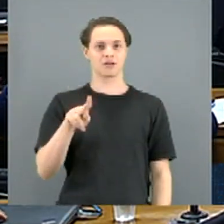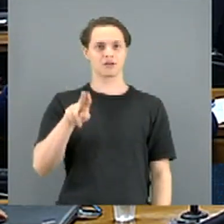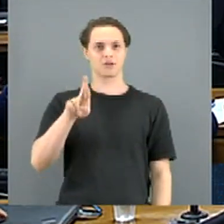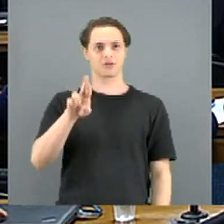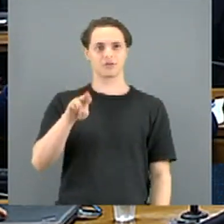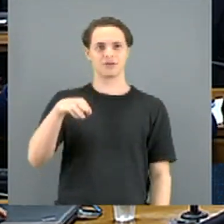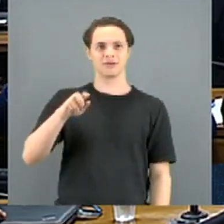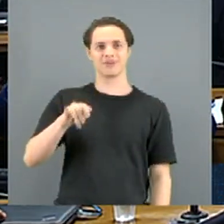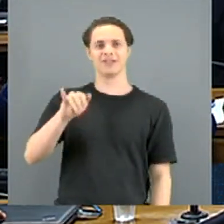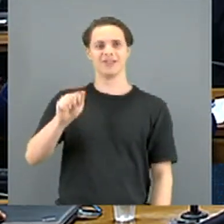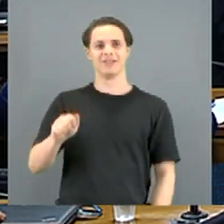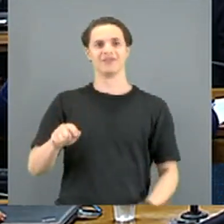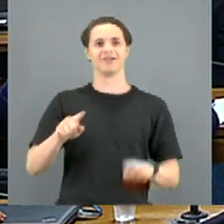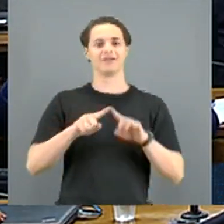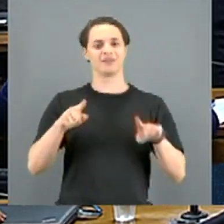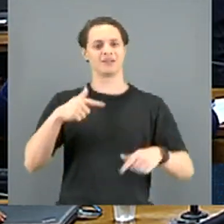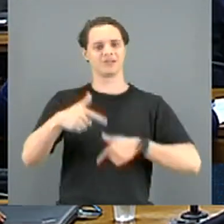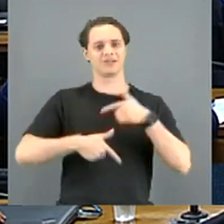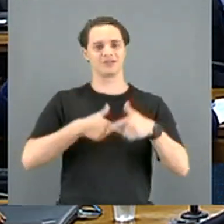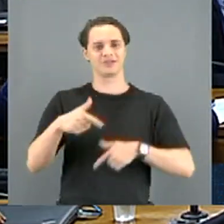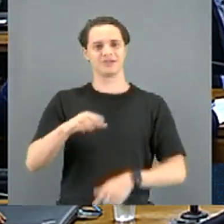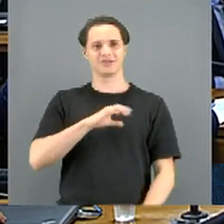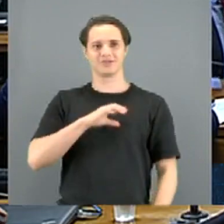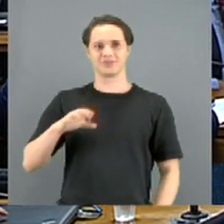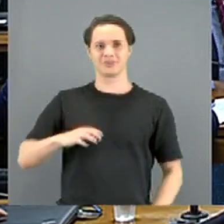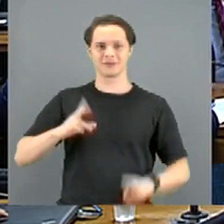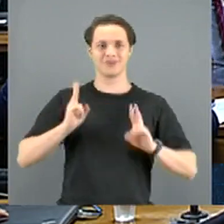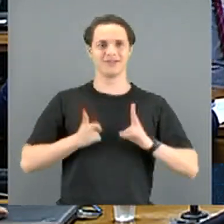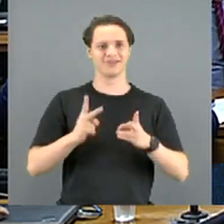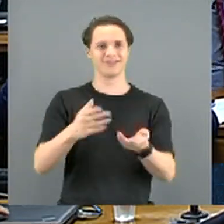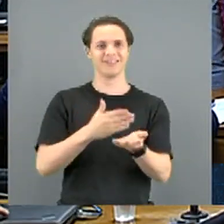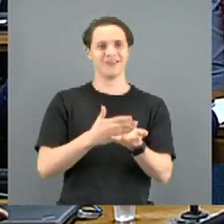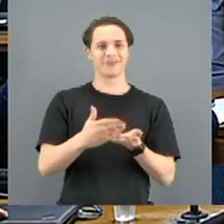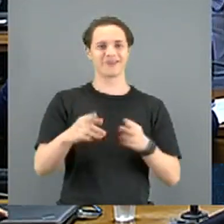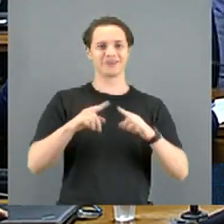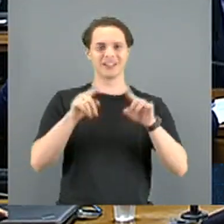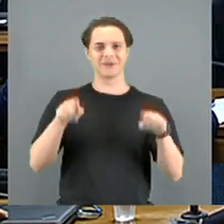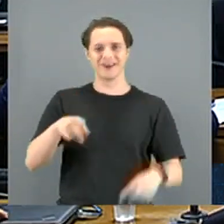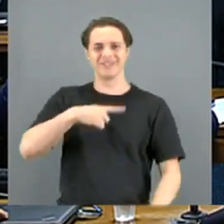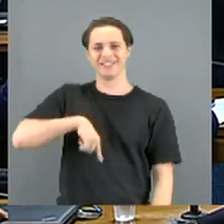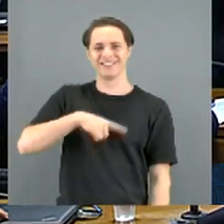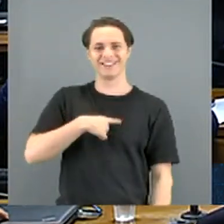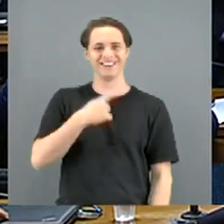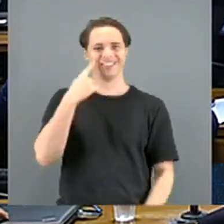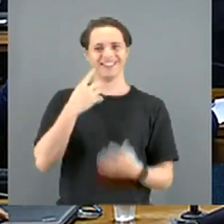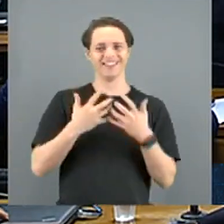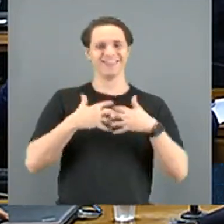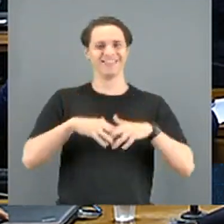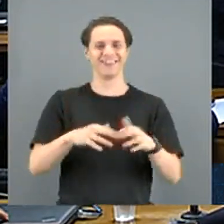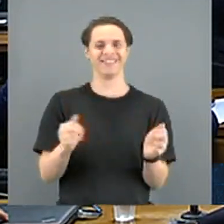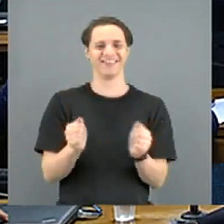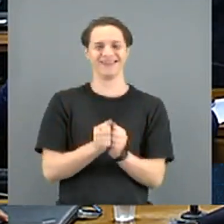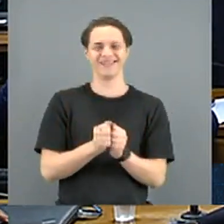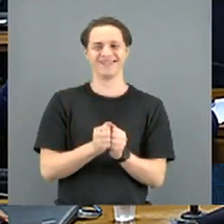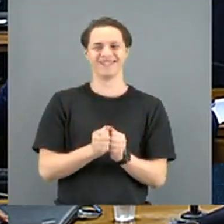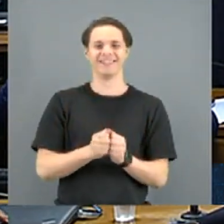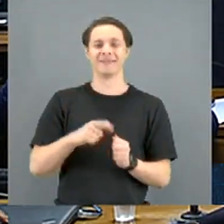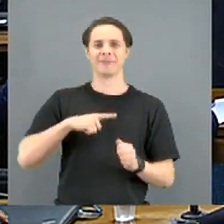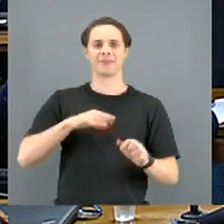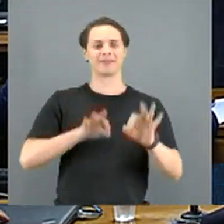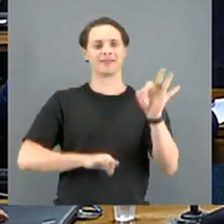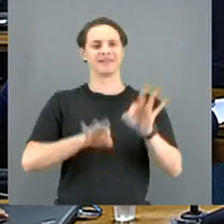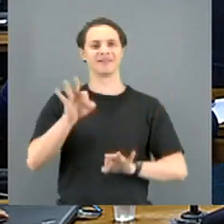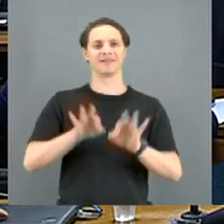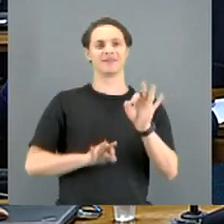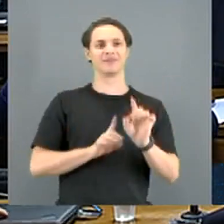assuma para que os trabalhos dessa comissão sejam iniciados, já que a sessão preparatória ela